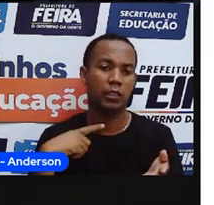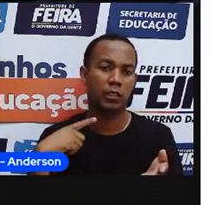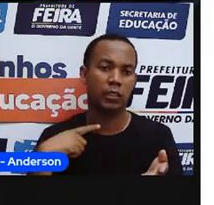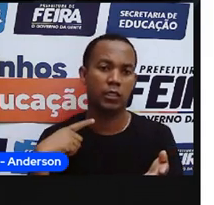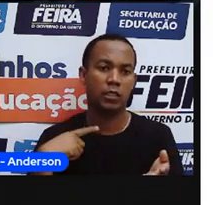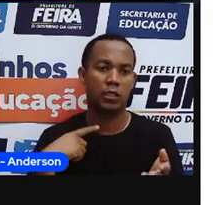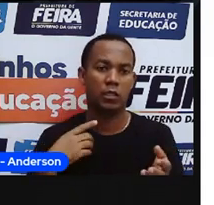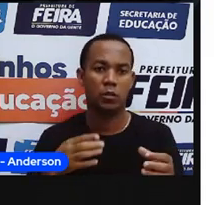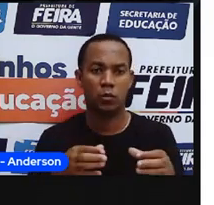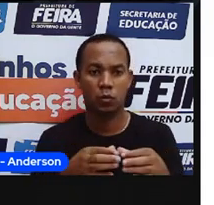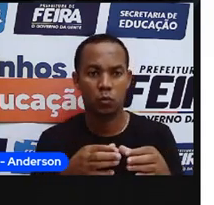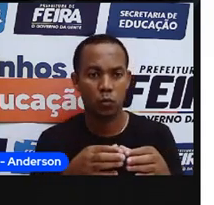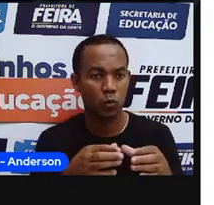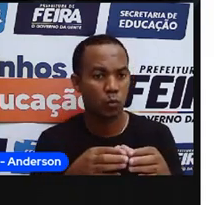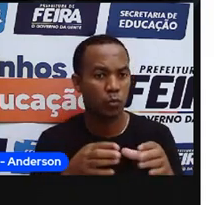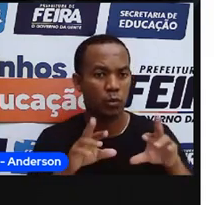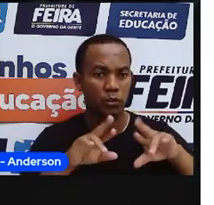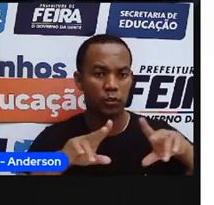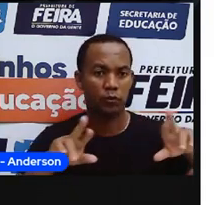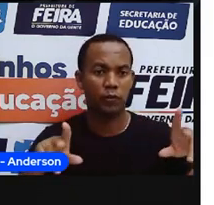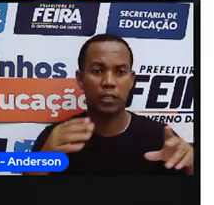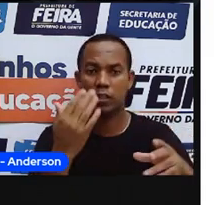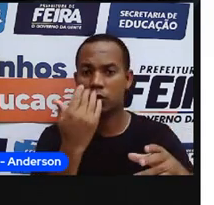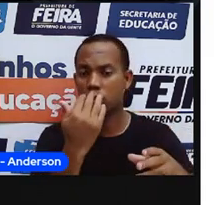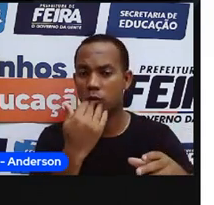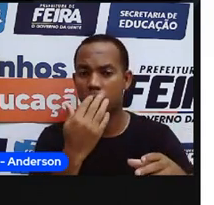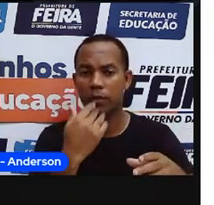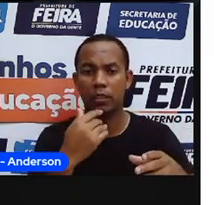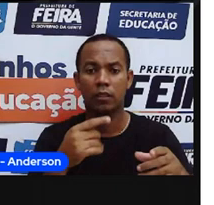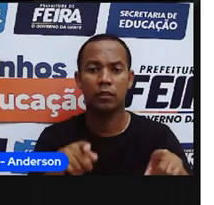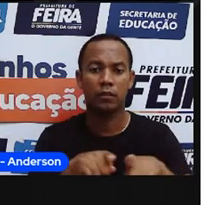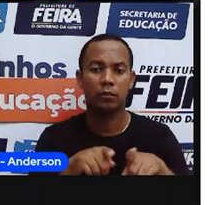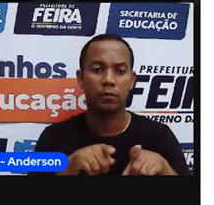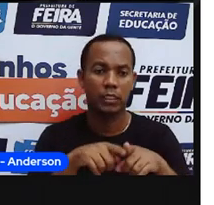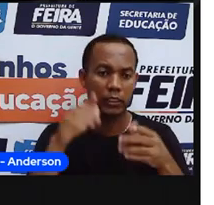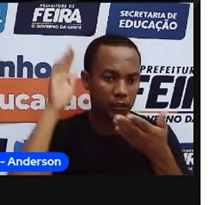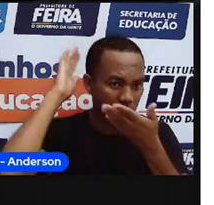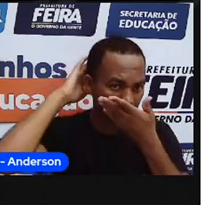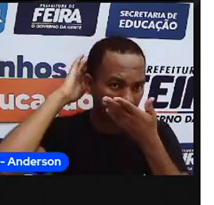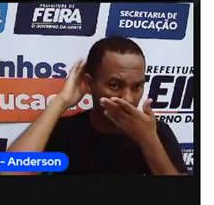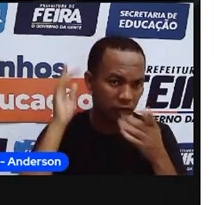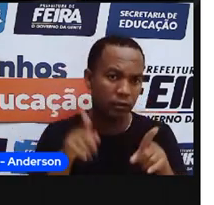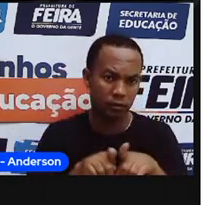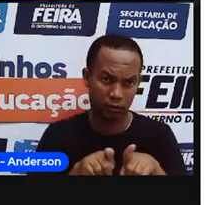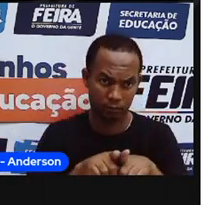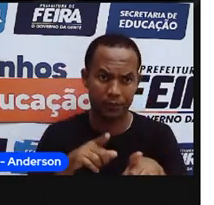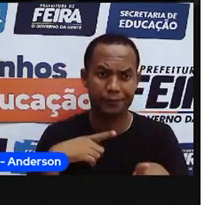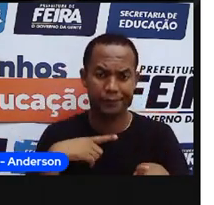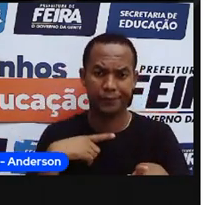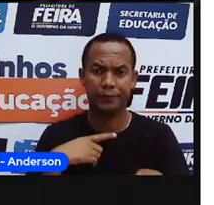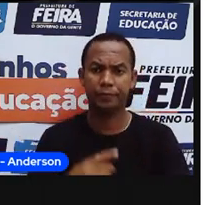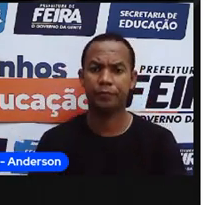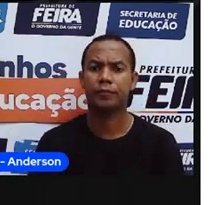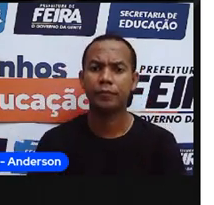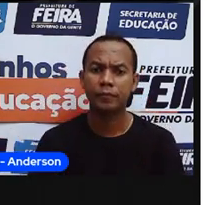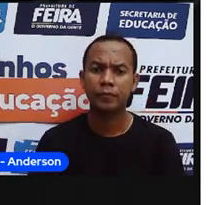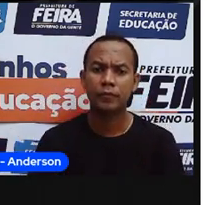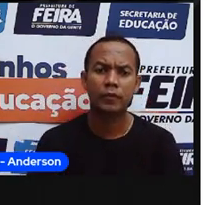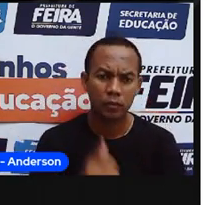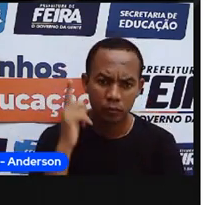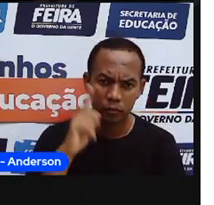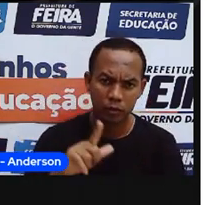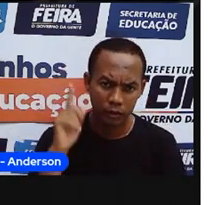da portuguesa, nós também temos o quê? Da indígena, né? E aí, já